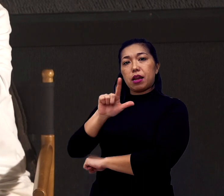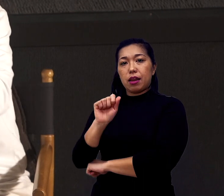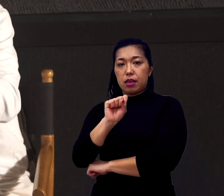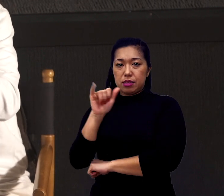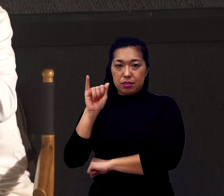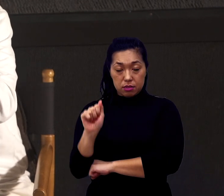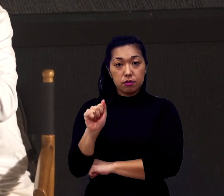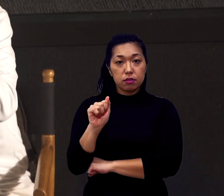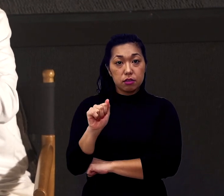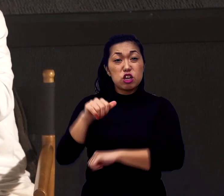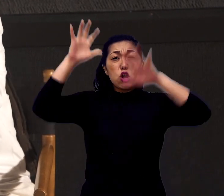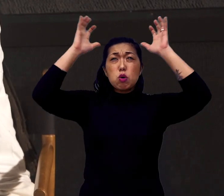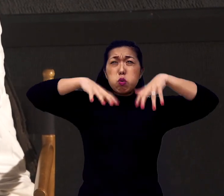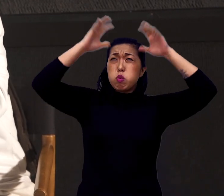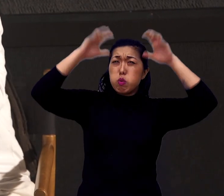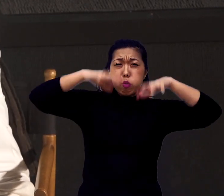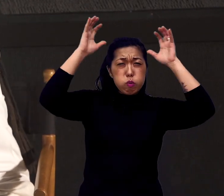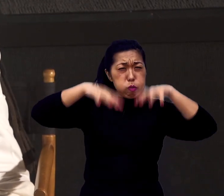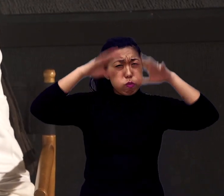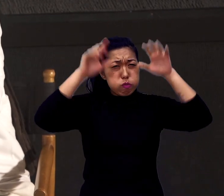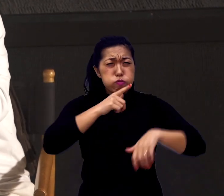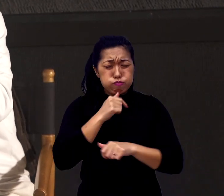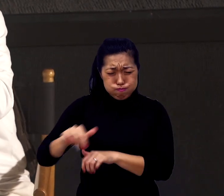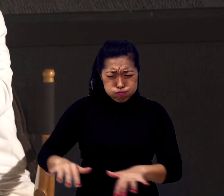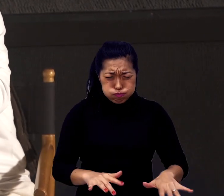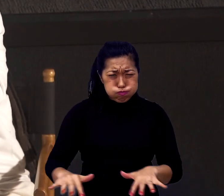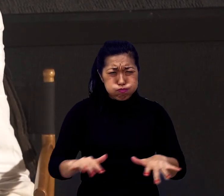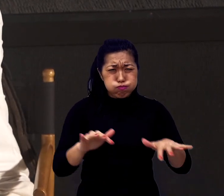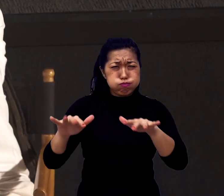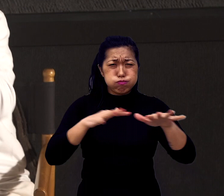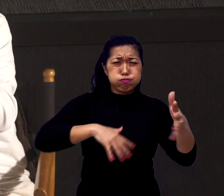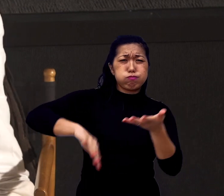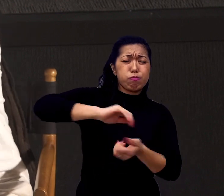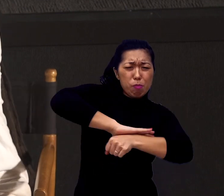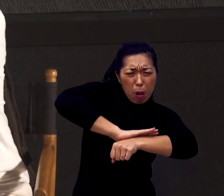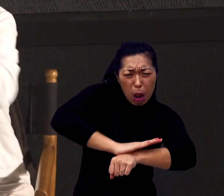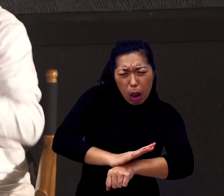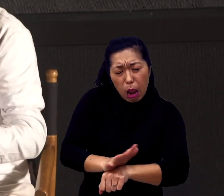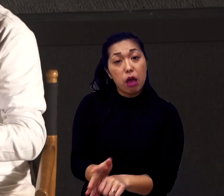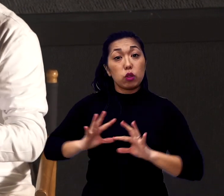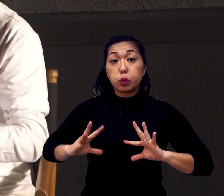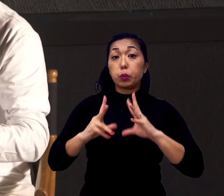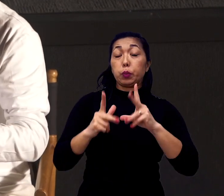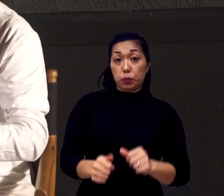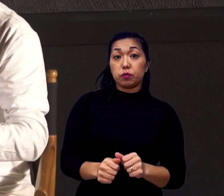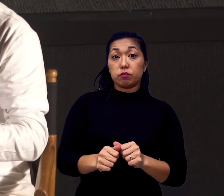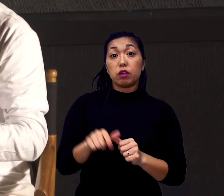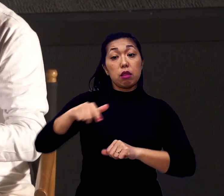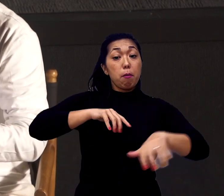E choveu ao ponto de inundar tudo, rompeu diques, e ali teve um movimento de clima